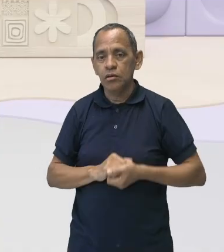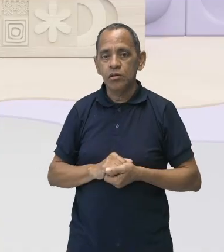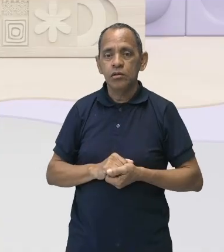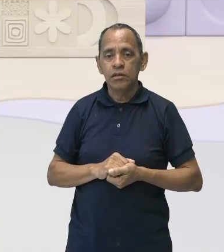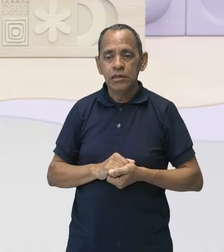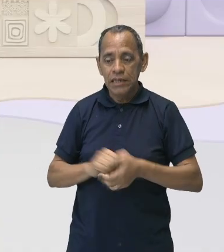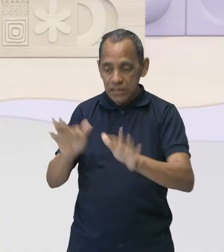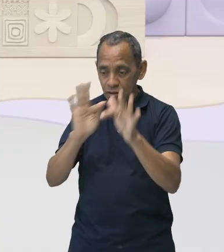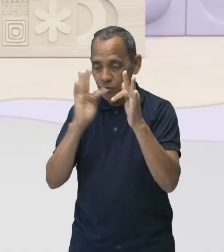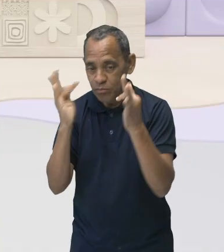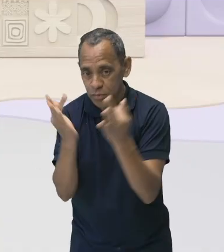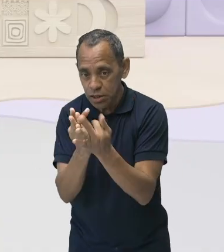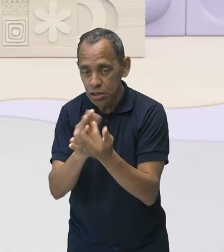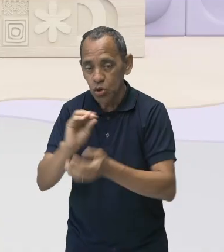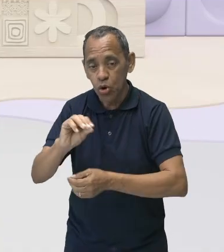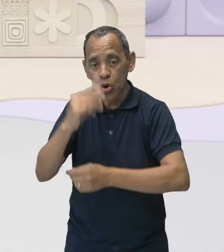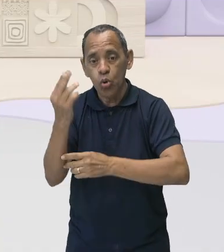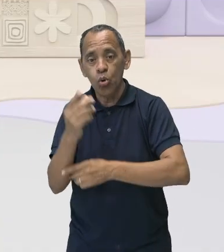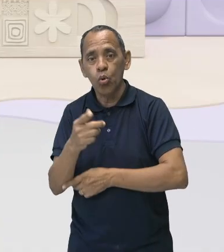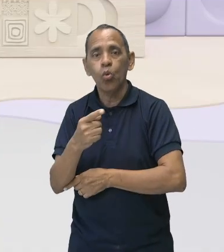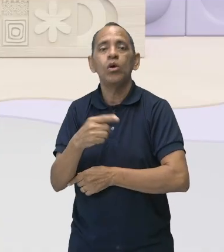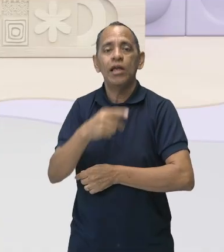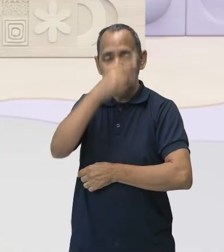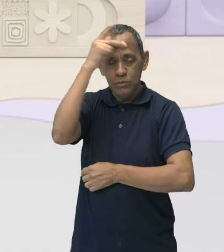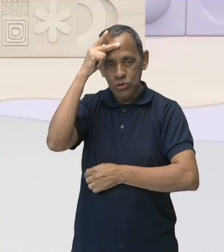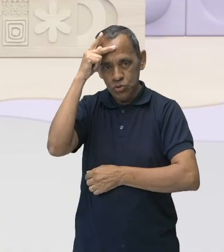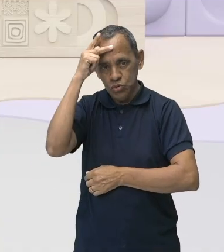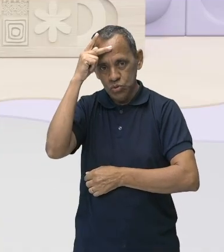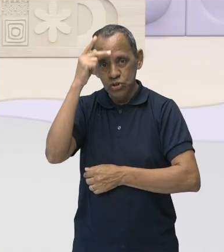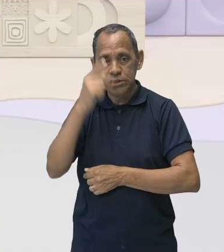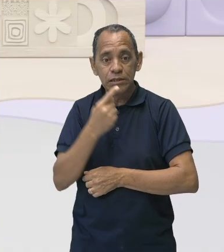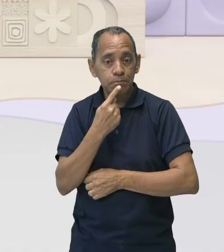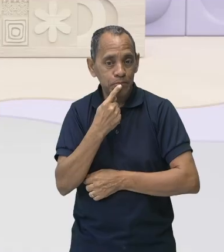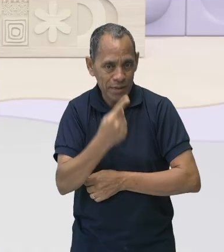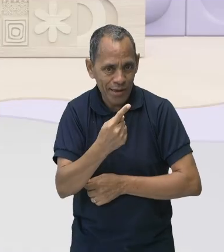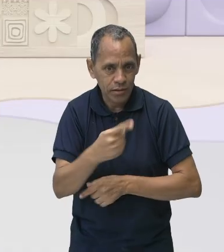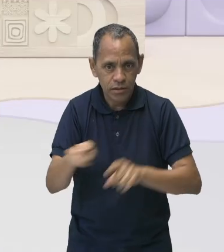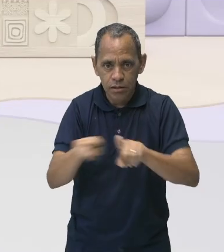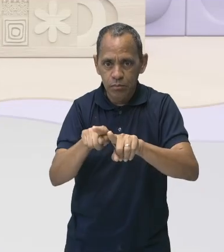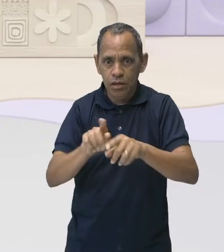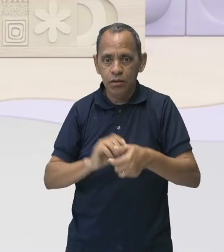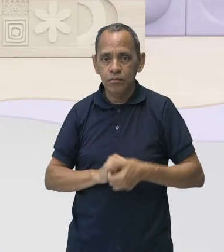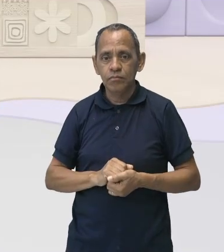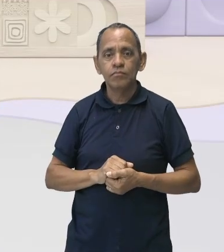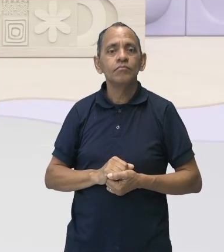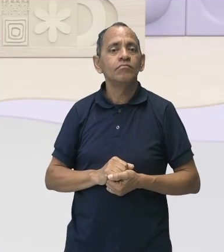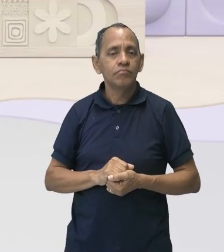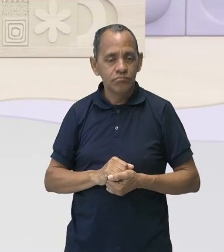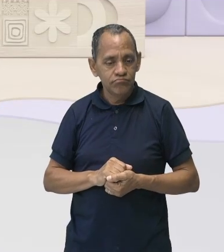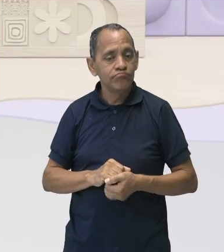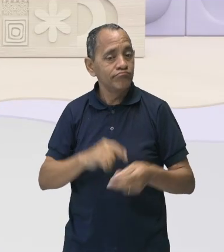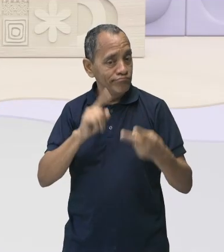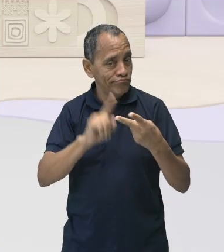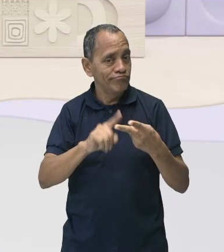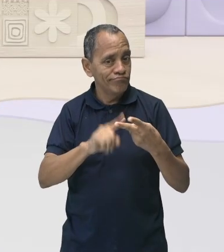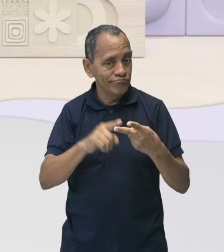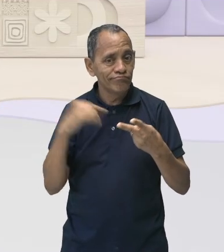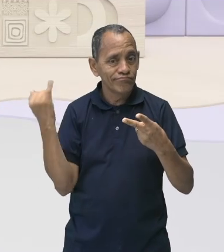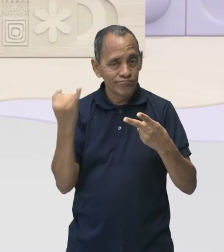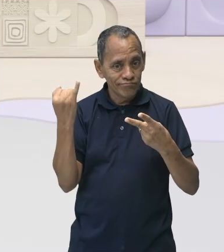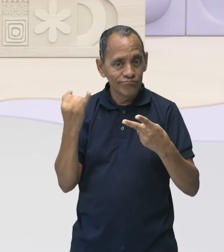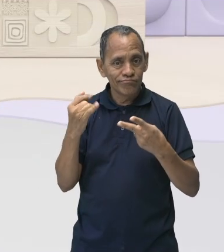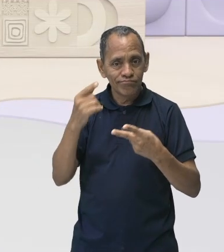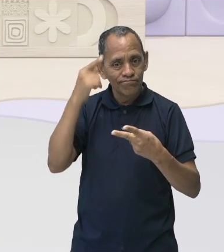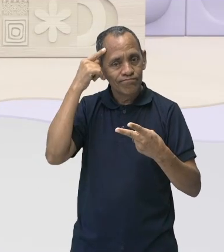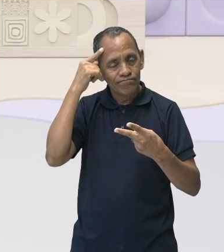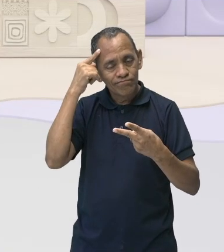vão influenciar a minha caminhada, né? Então, esse é um outro ponto que é muito importante quando pensamos família